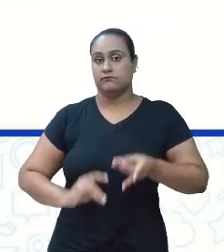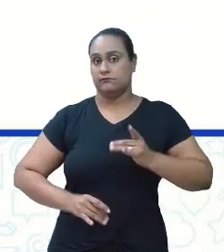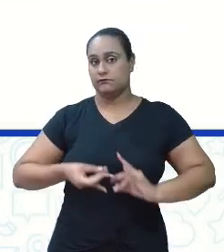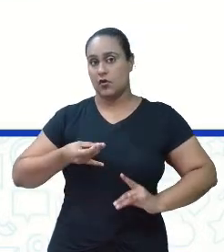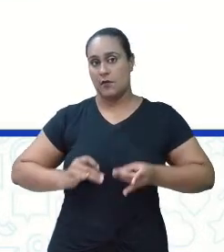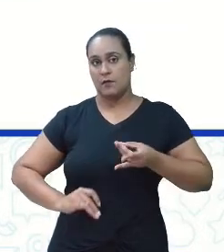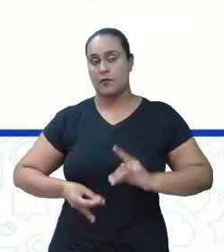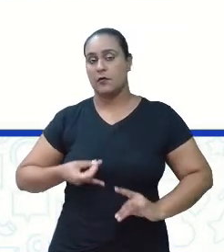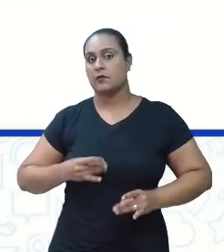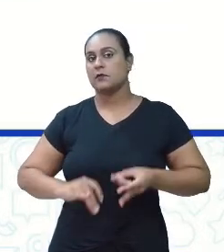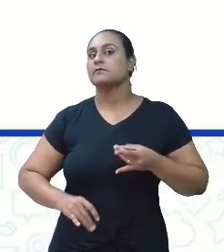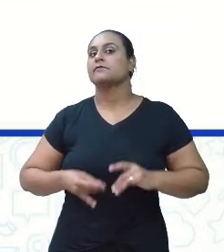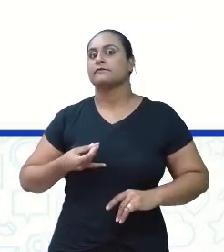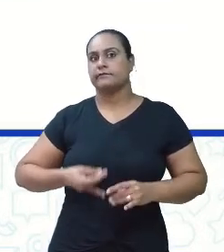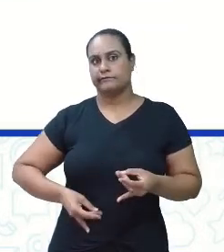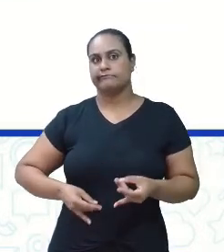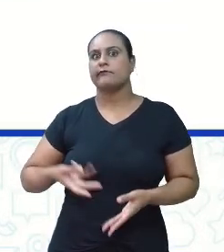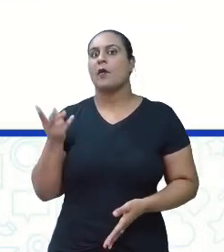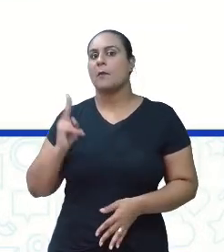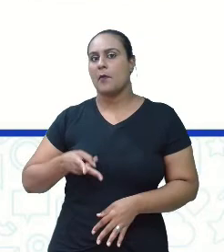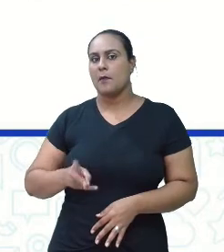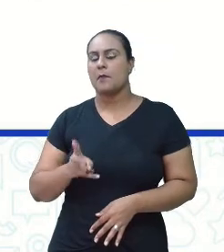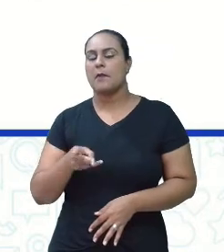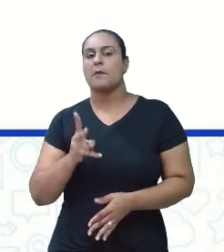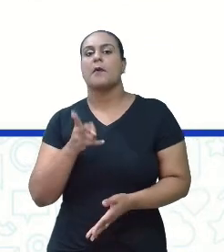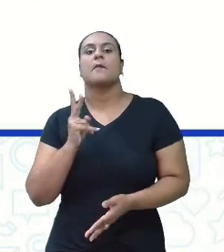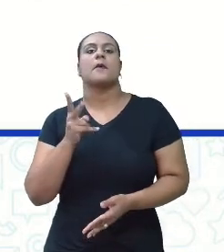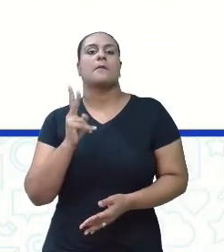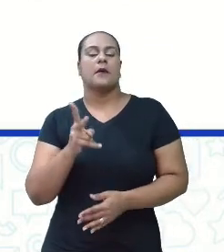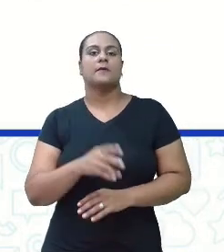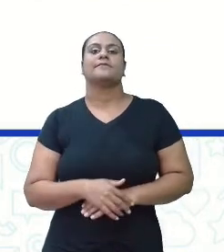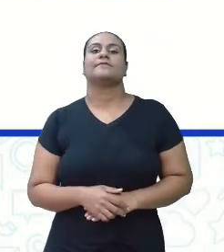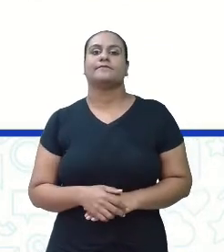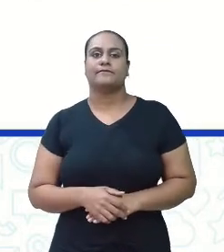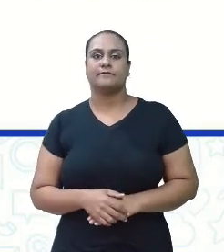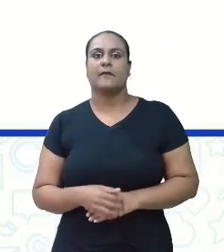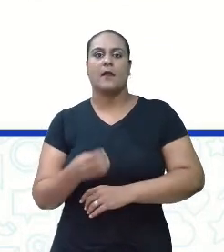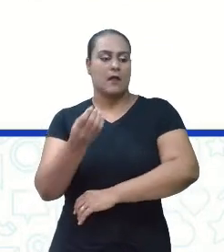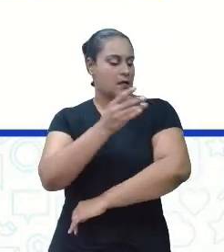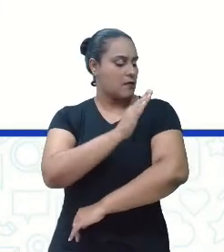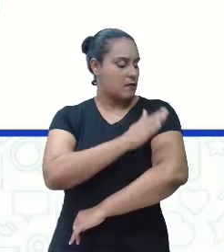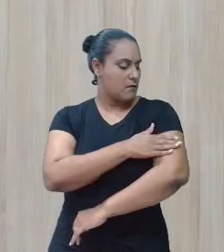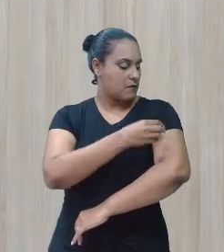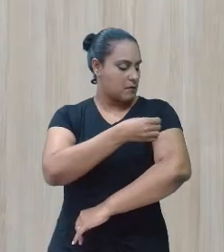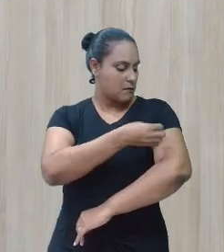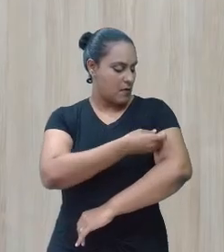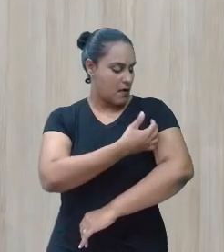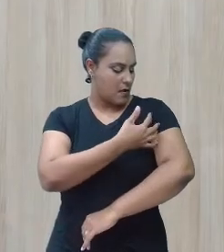acontece sempre de forma contínua. Então, aos poucos, vai sendo liberado esse